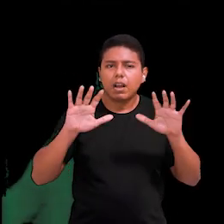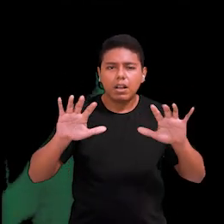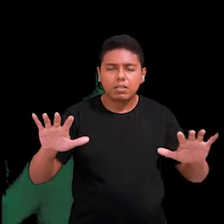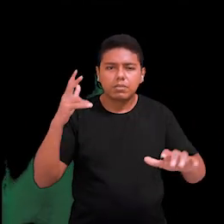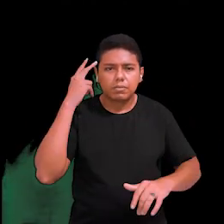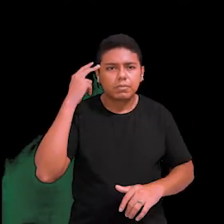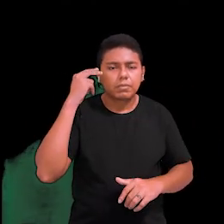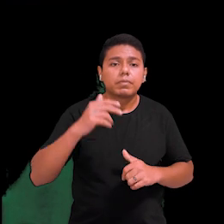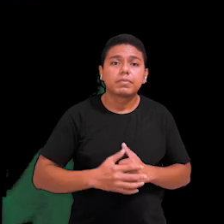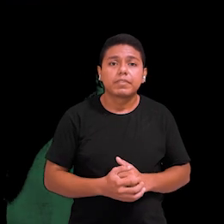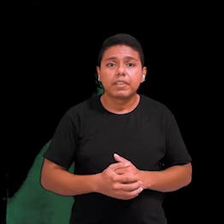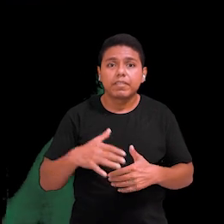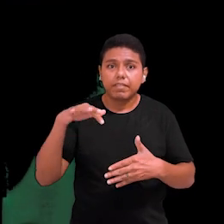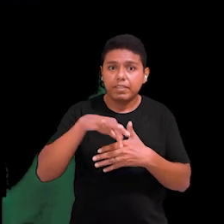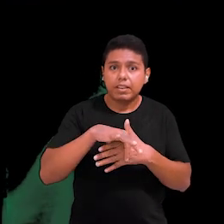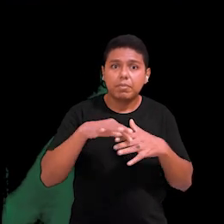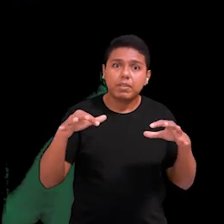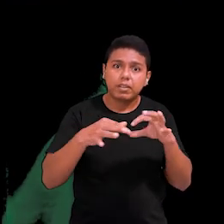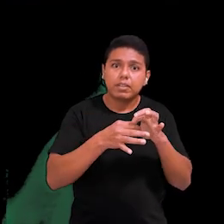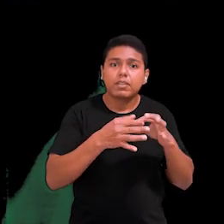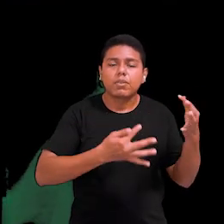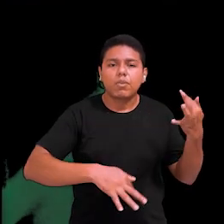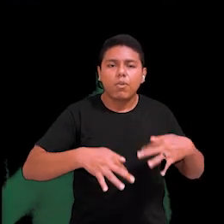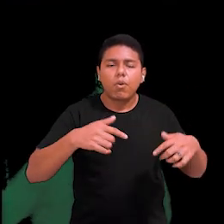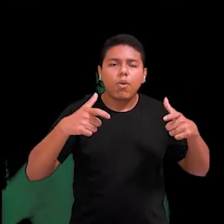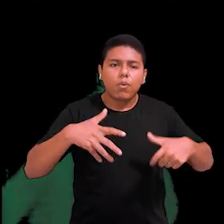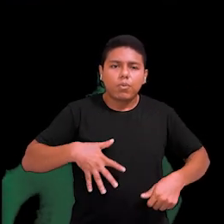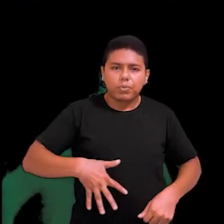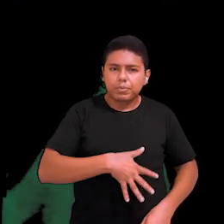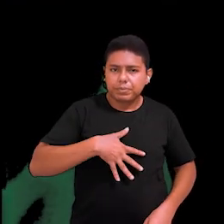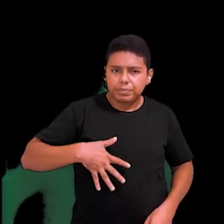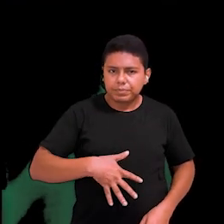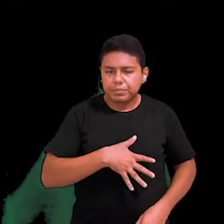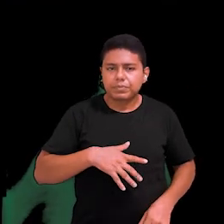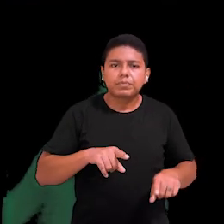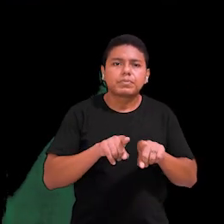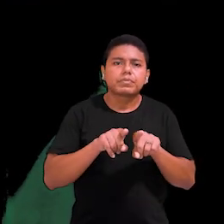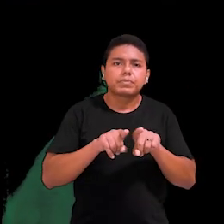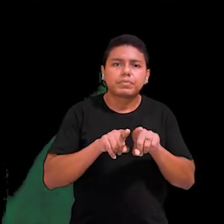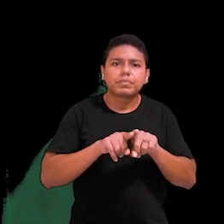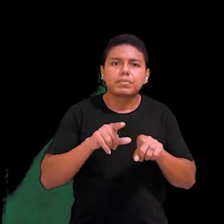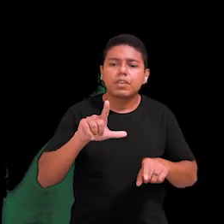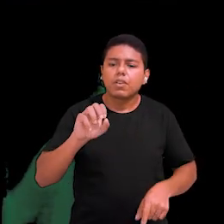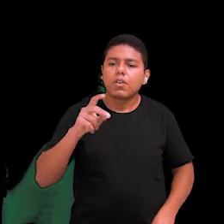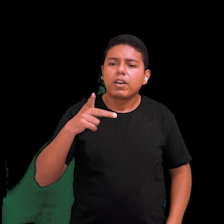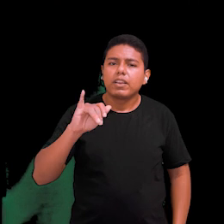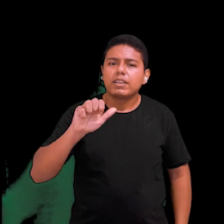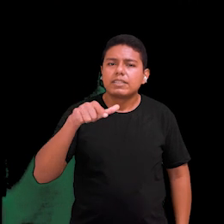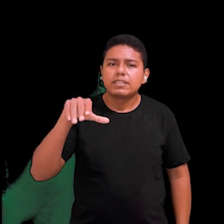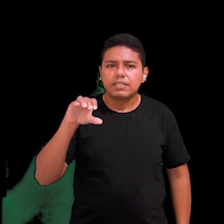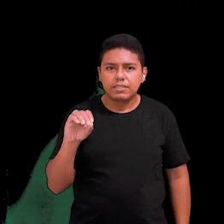pelo puerpério imediato. Essa febre geralmente está associada a uma dor abdominal, a